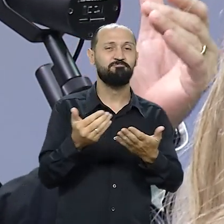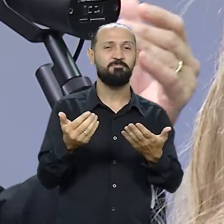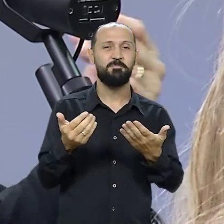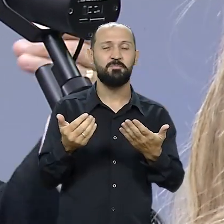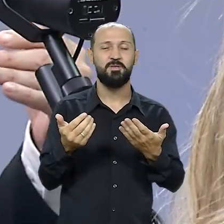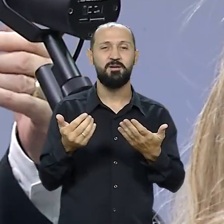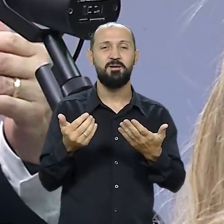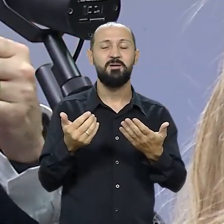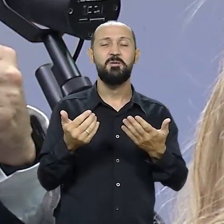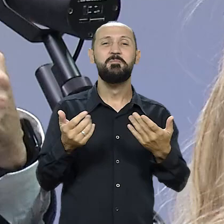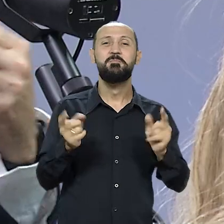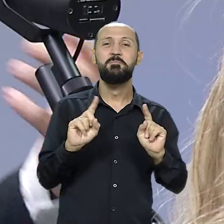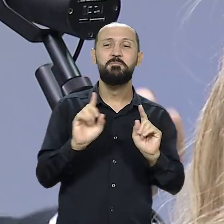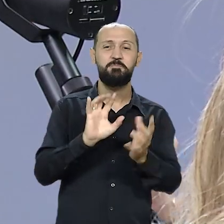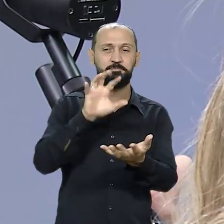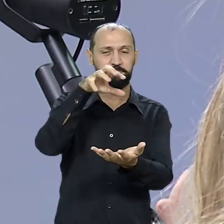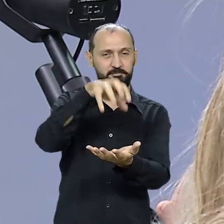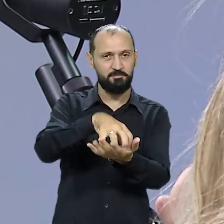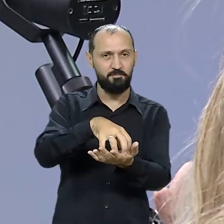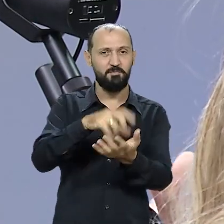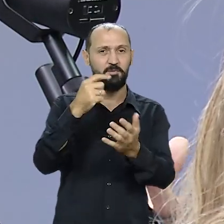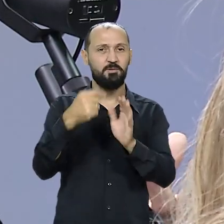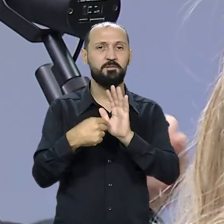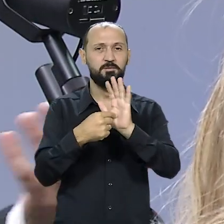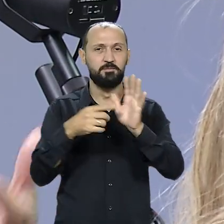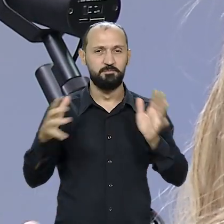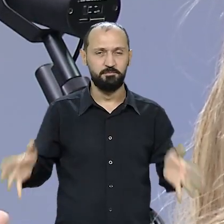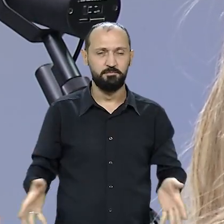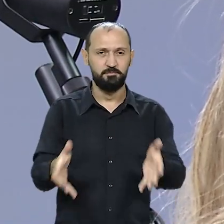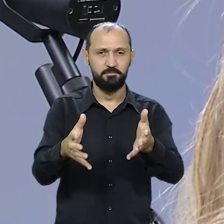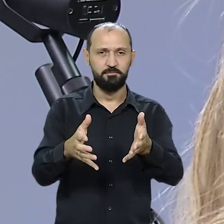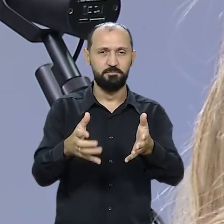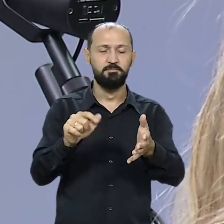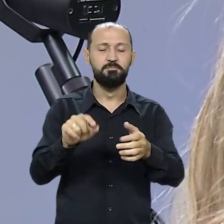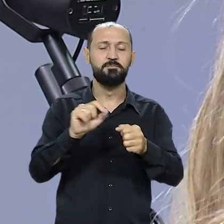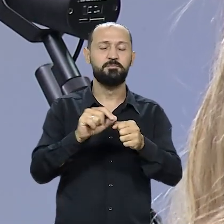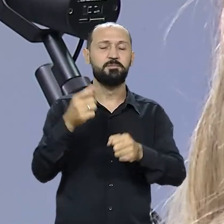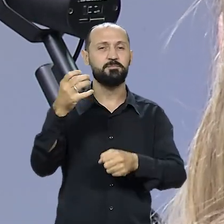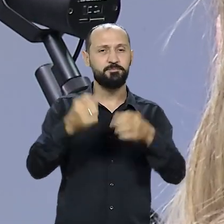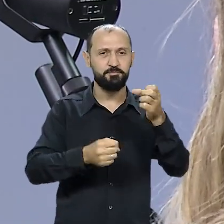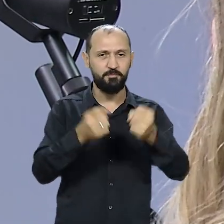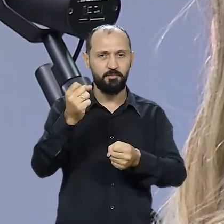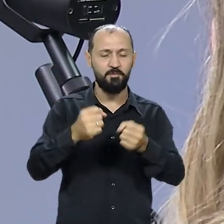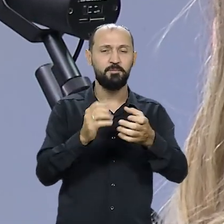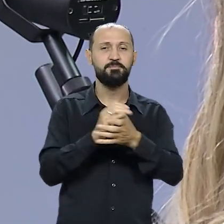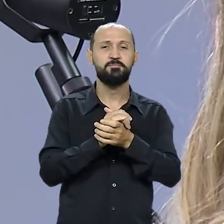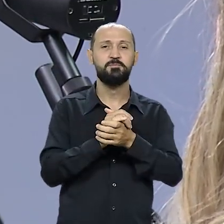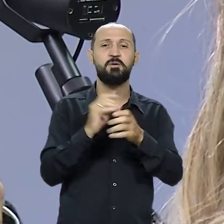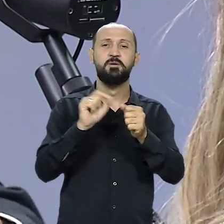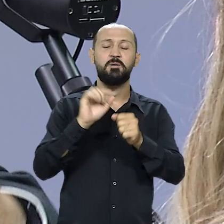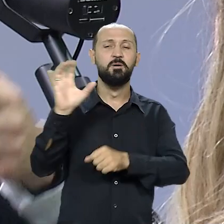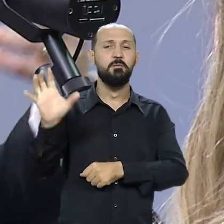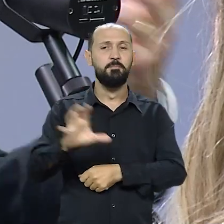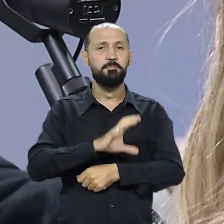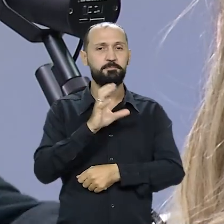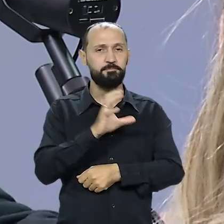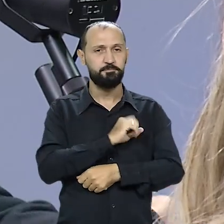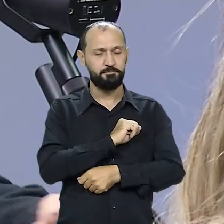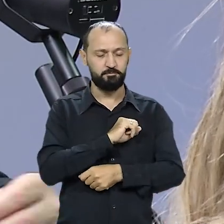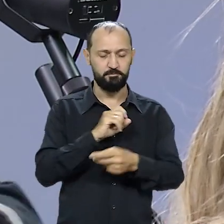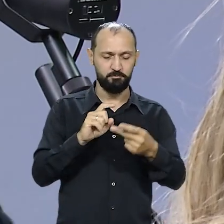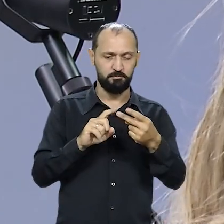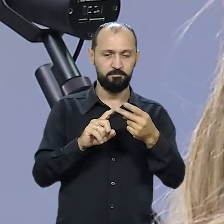começa, não só o lucro que move um produtor de leite, move a